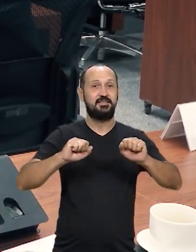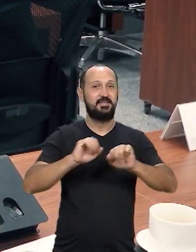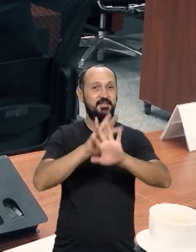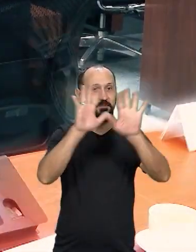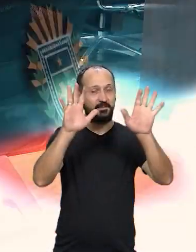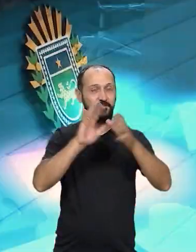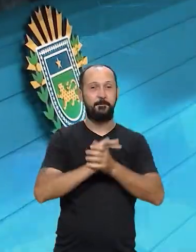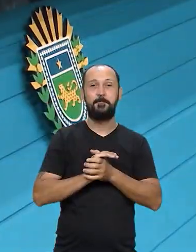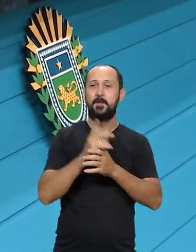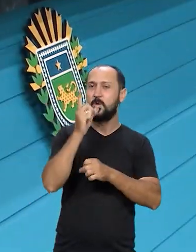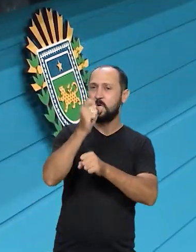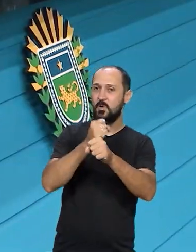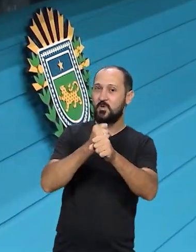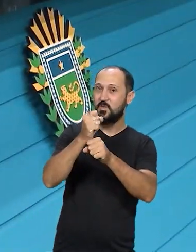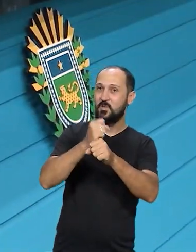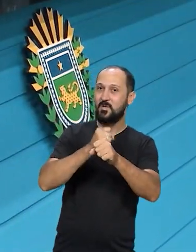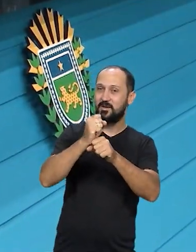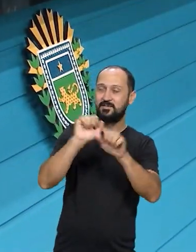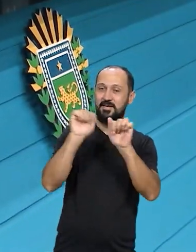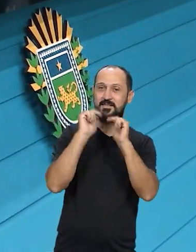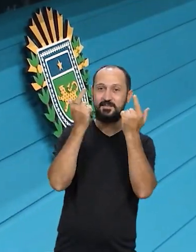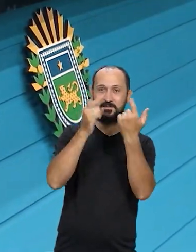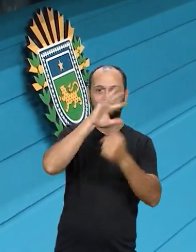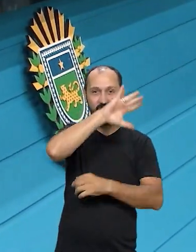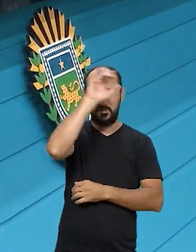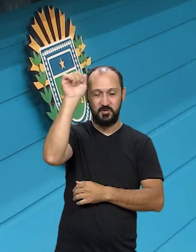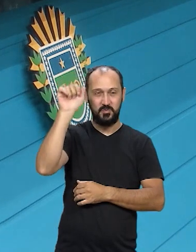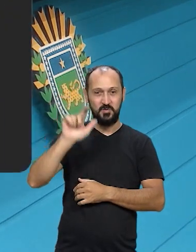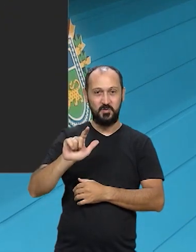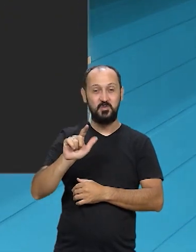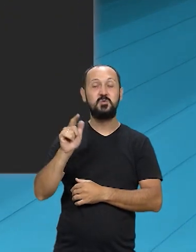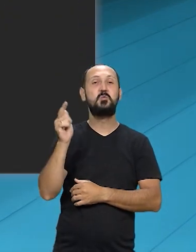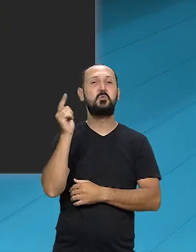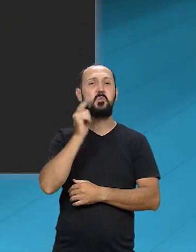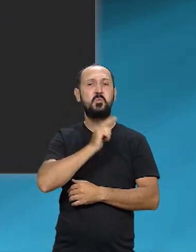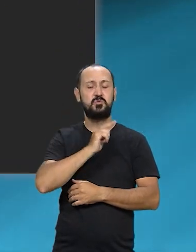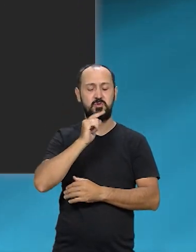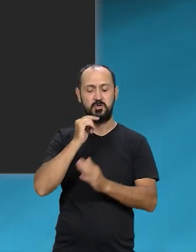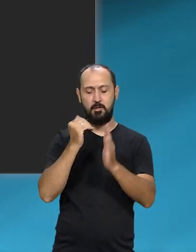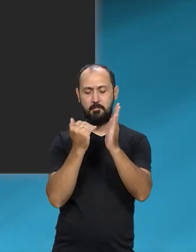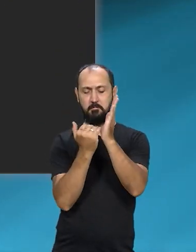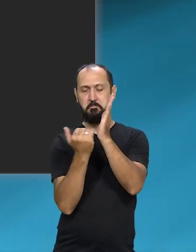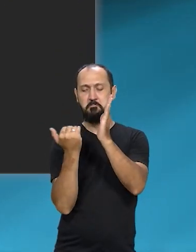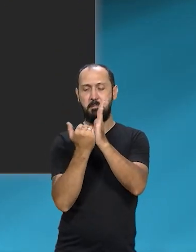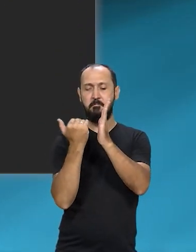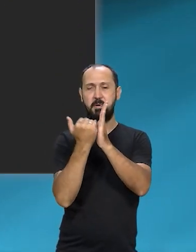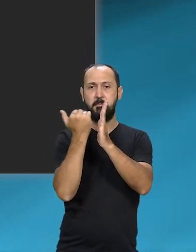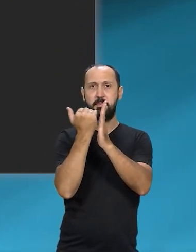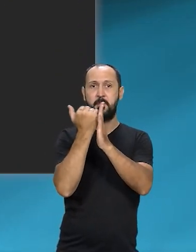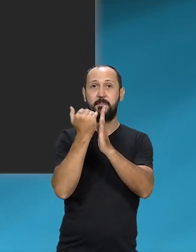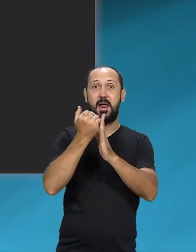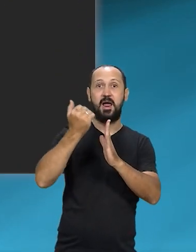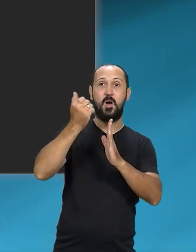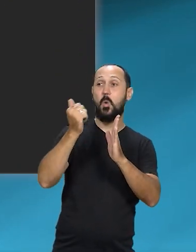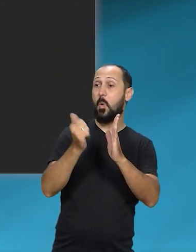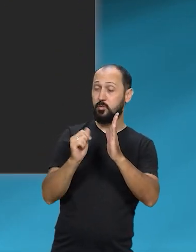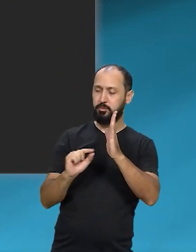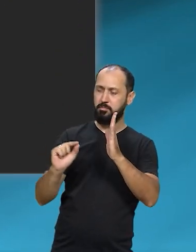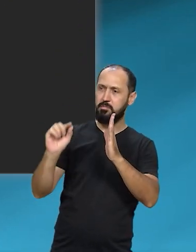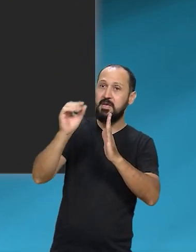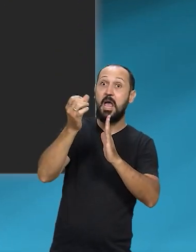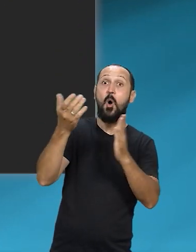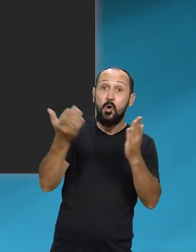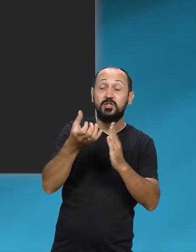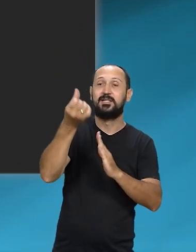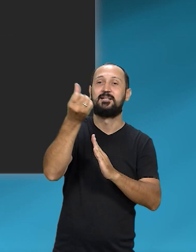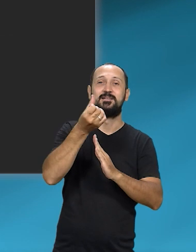Transparência. Em um ano, a Assembleia Legislativa de Mato Grosso do Sul avançou 11 posições e é a sexta casa de leis